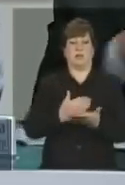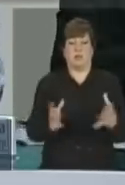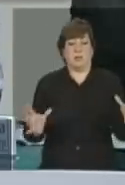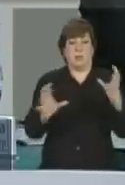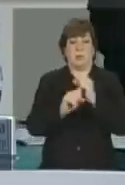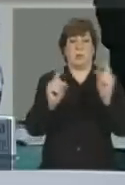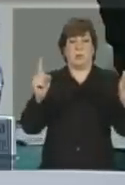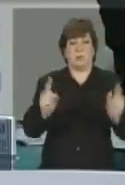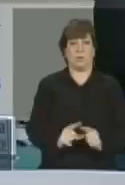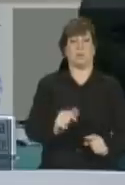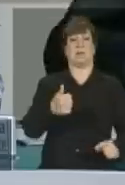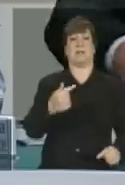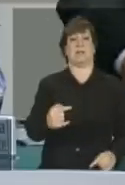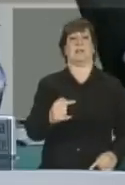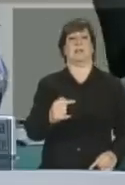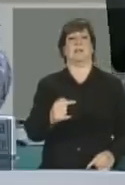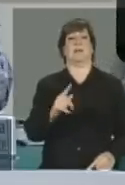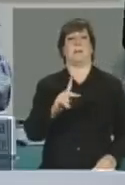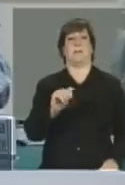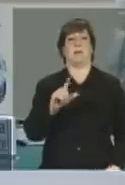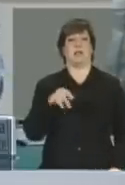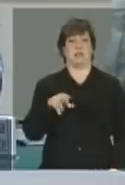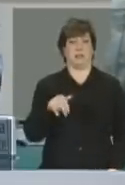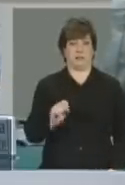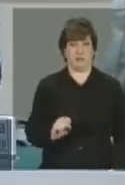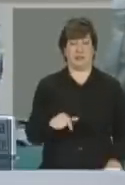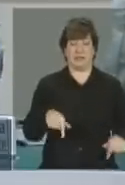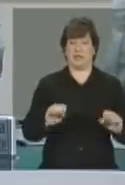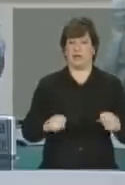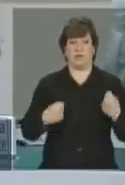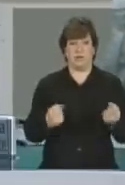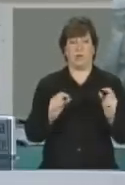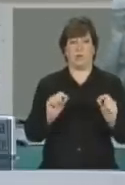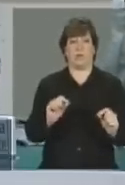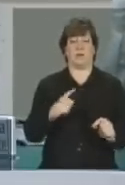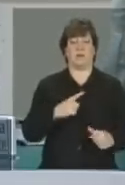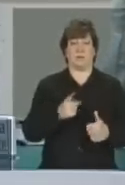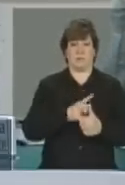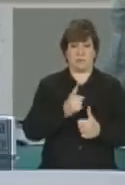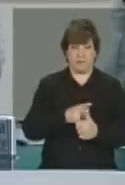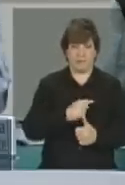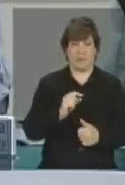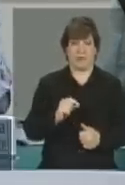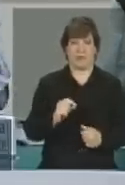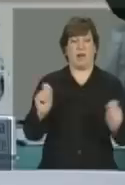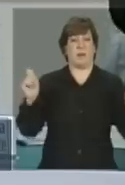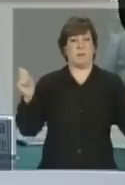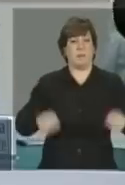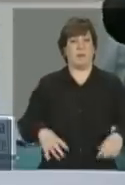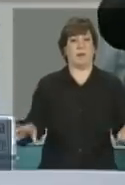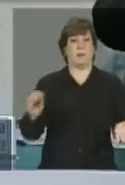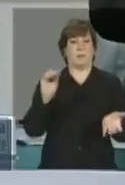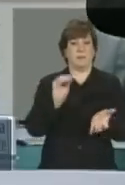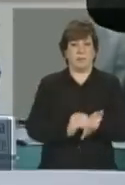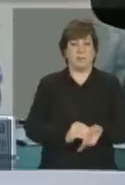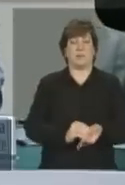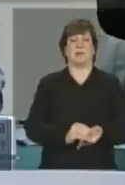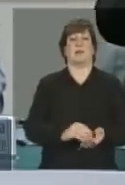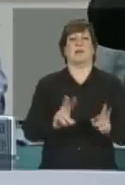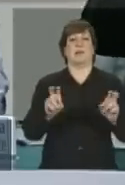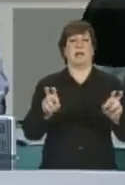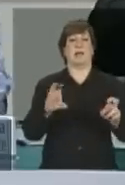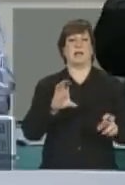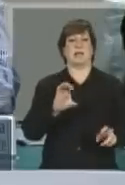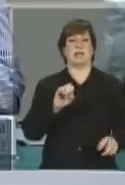resultado desse esforço tem dois olhares. Um, uma capacidade de colocar as questões centrais.